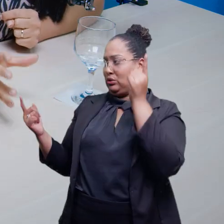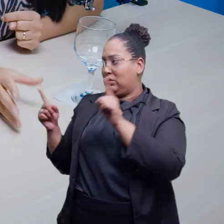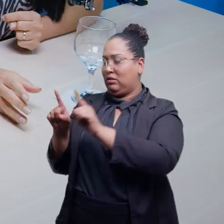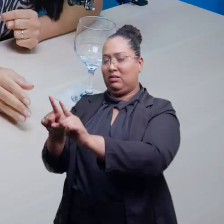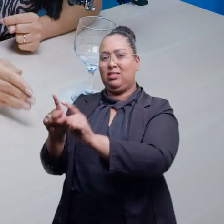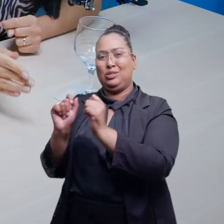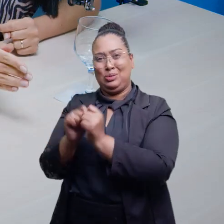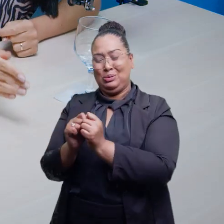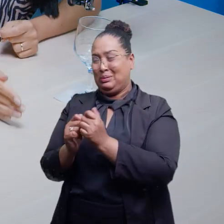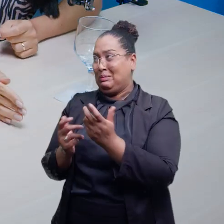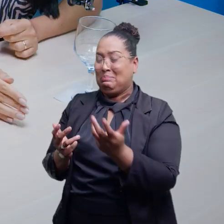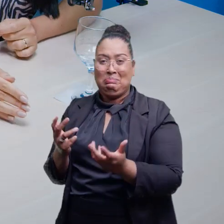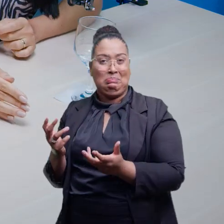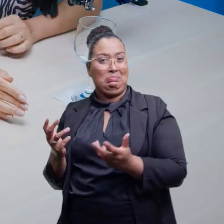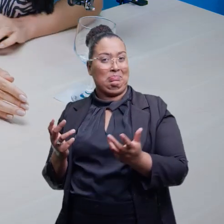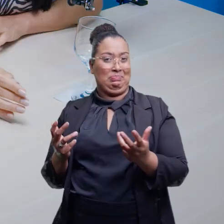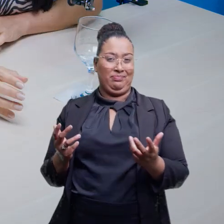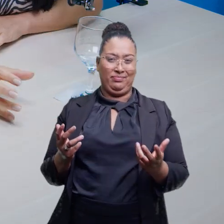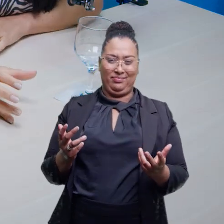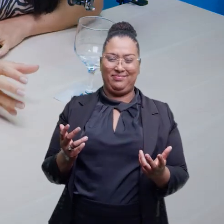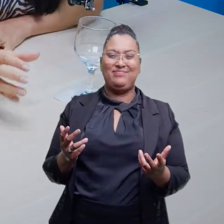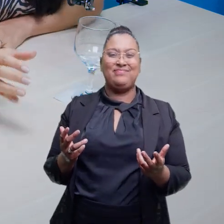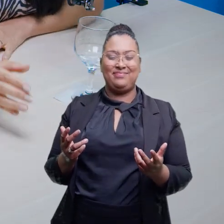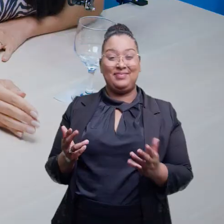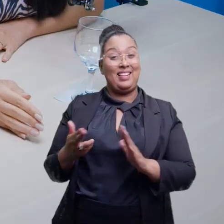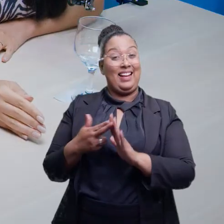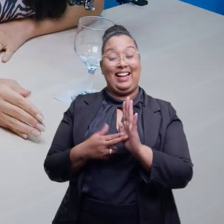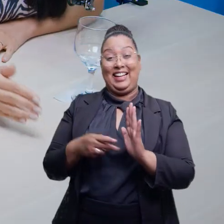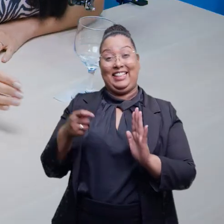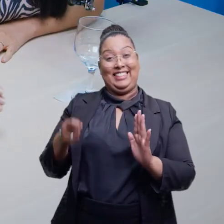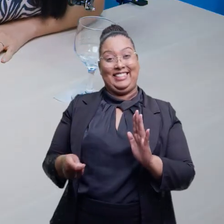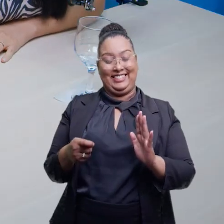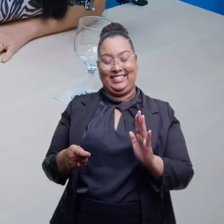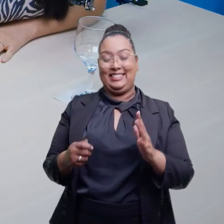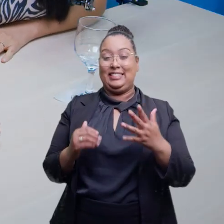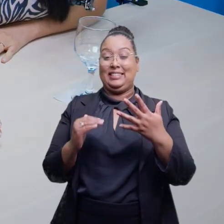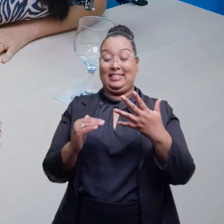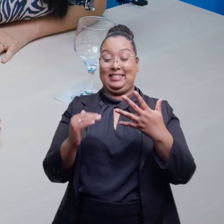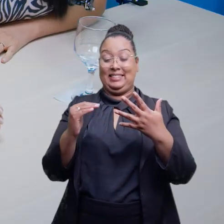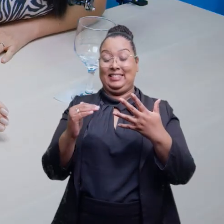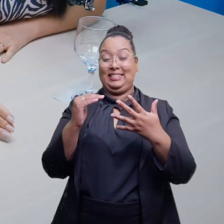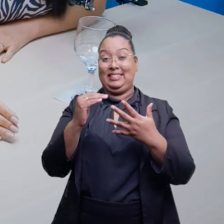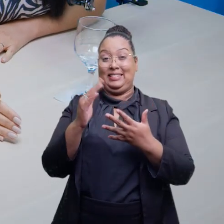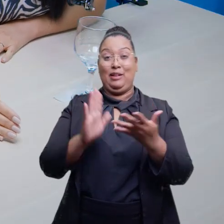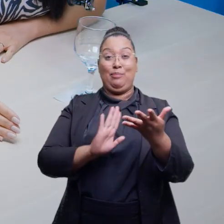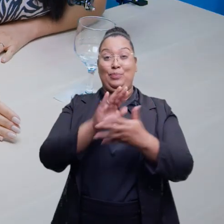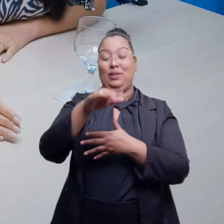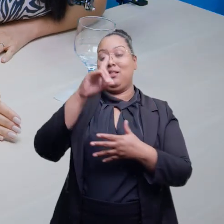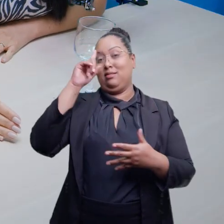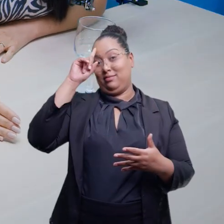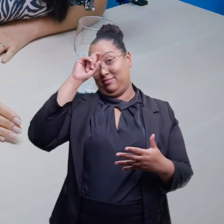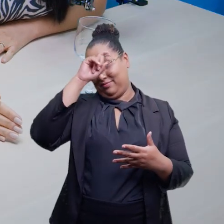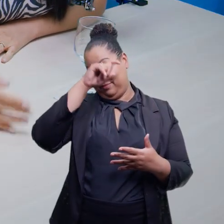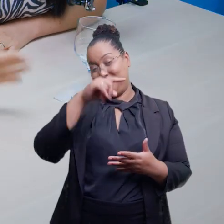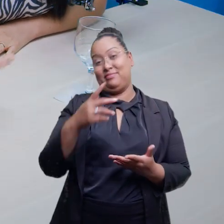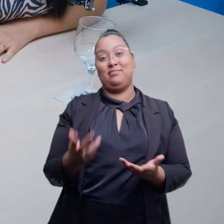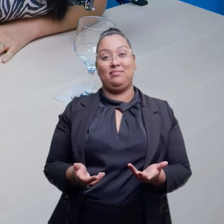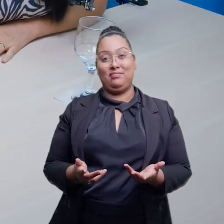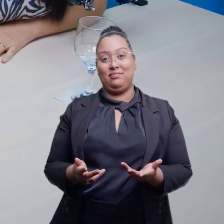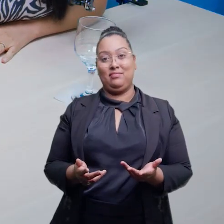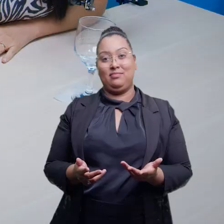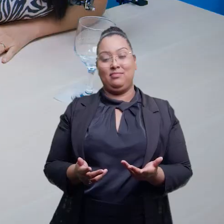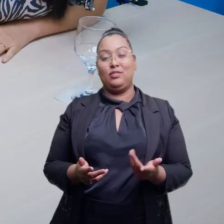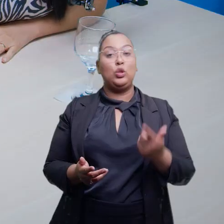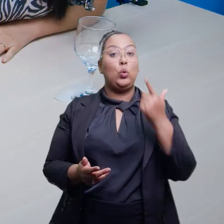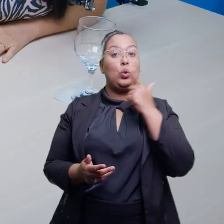gente conseguir, né, assim, ultrapassar cada degrau disso, né, porque a gente não